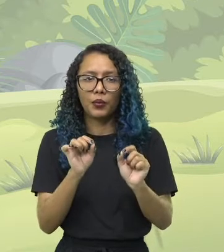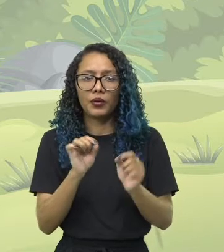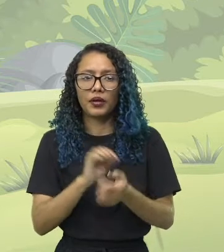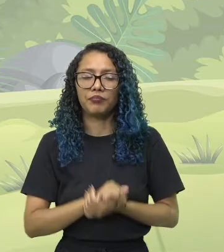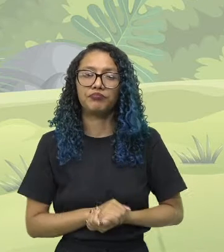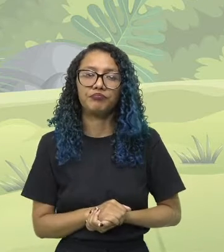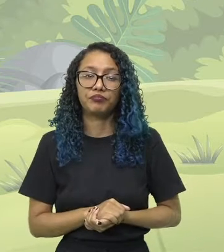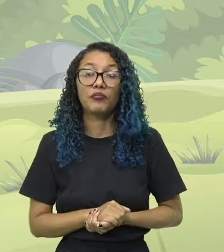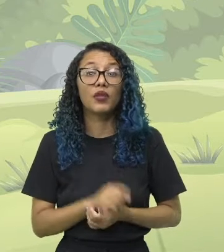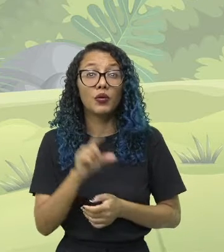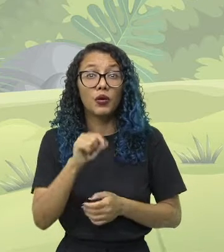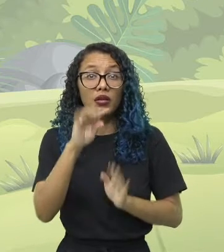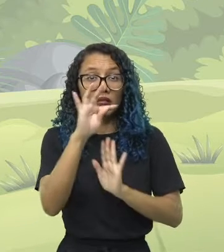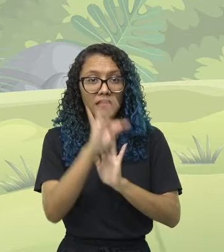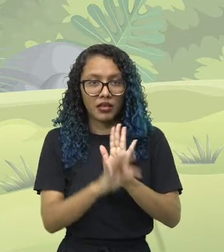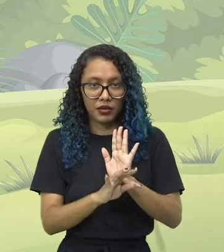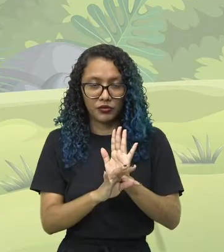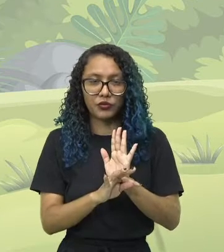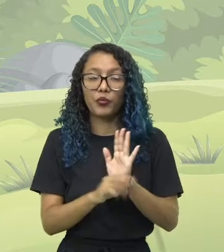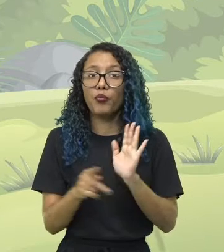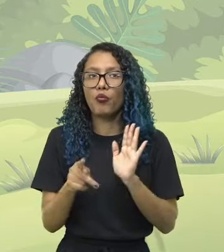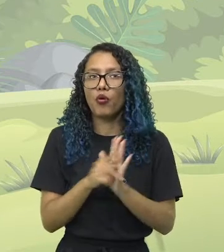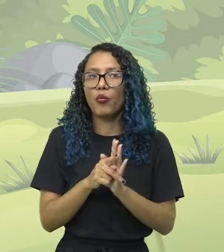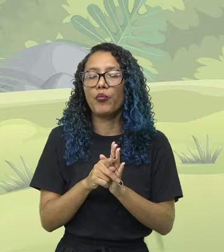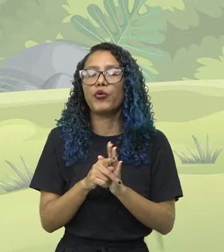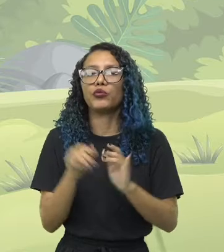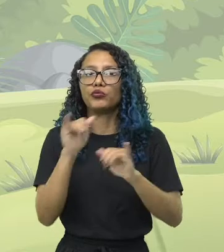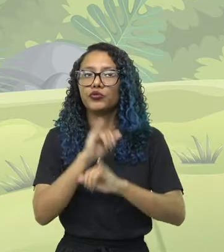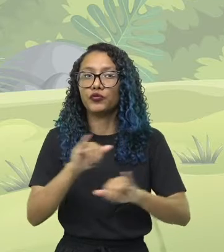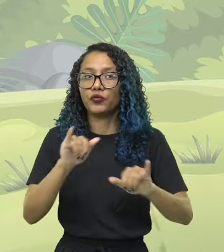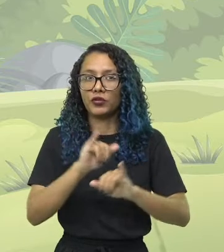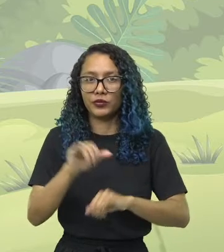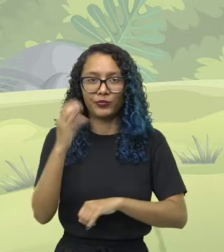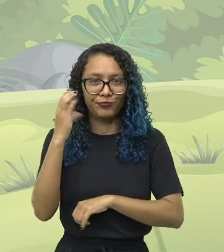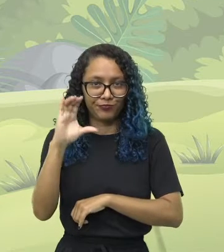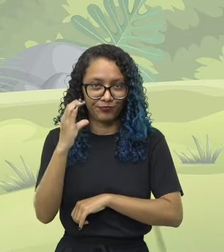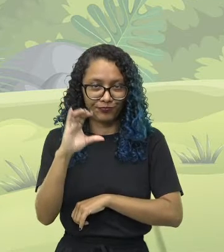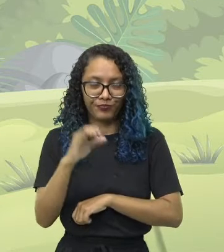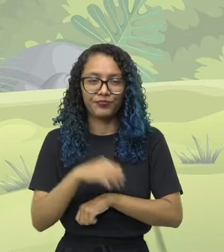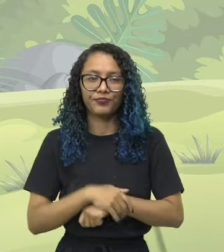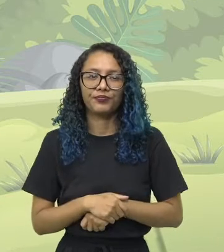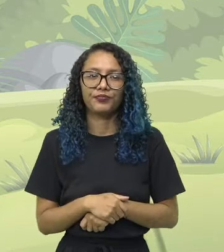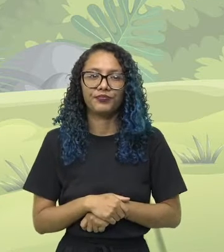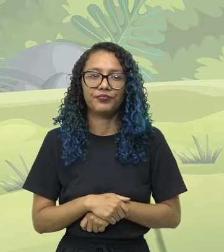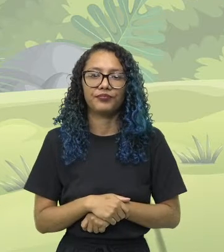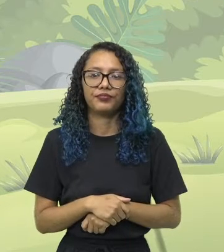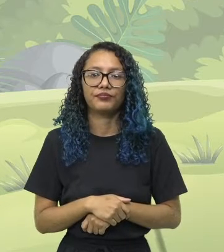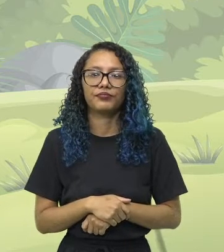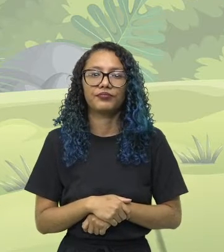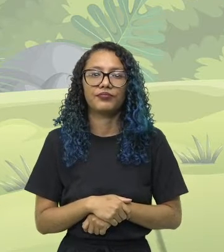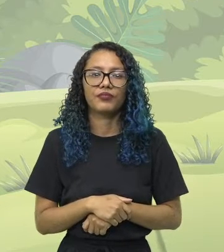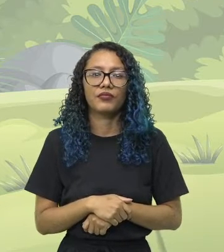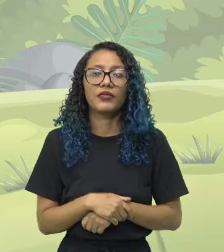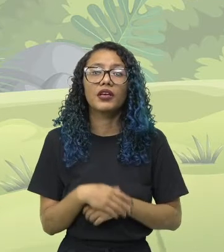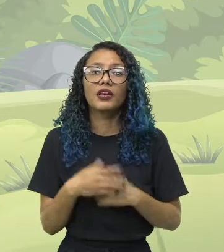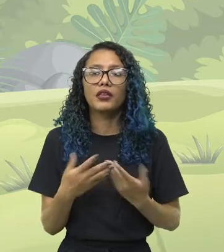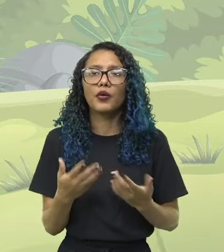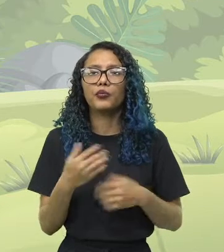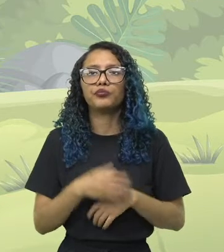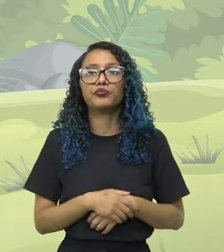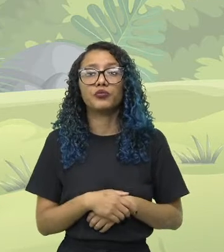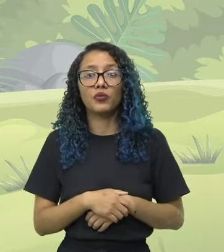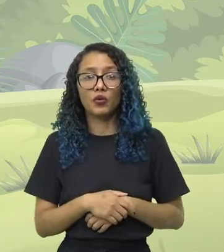de divulgação científicas, tá? Textos de divulgação científica. Nós podemos encontrar essa progressão